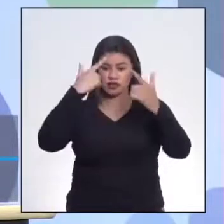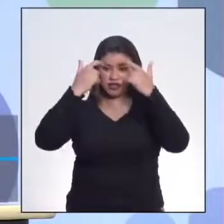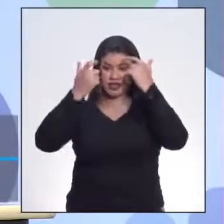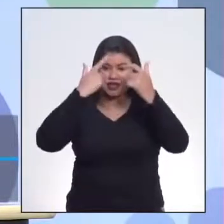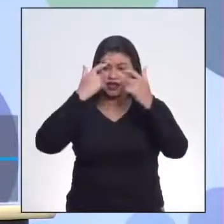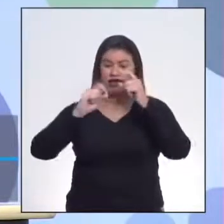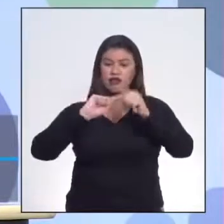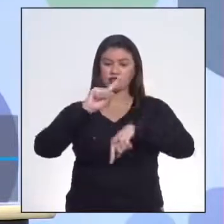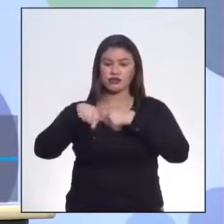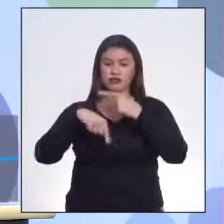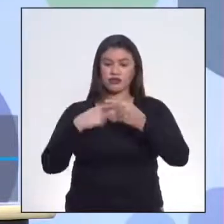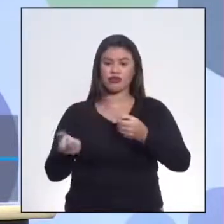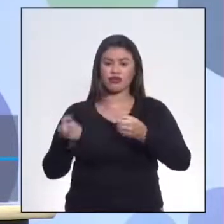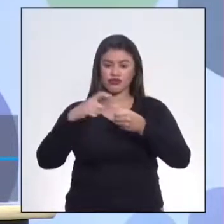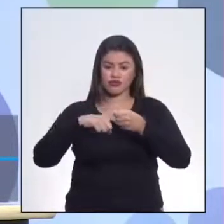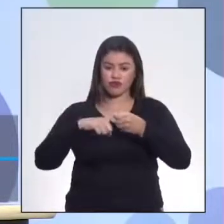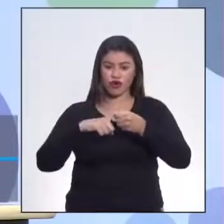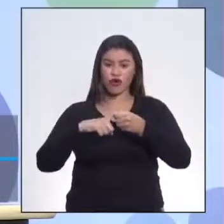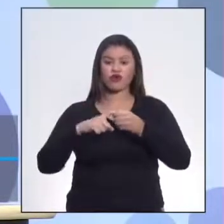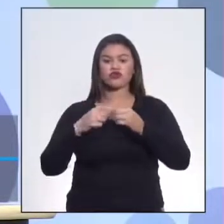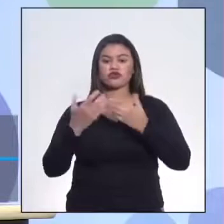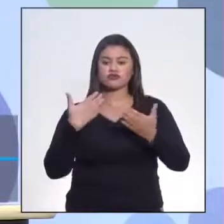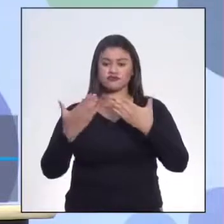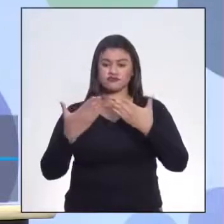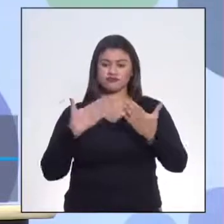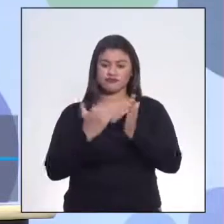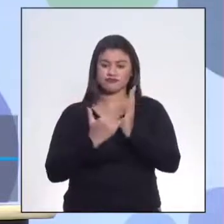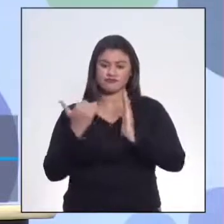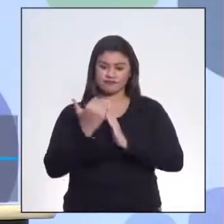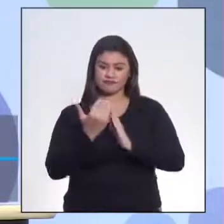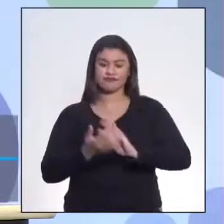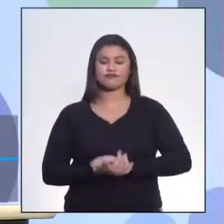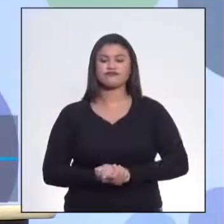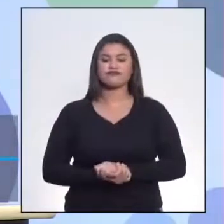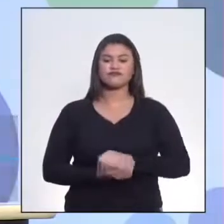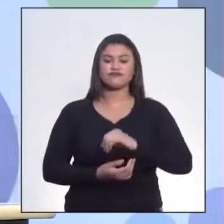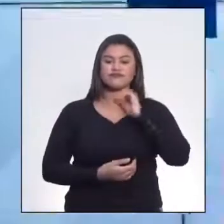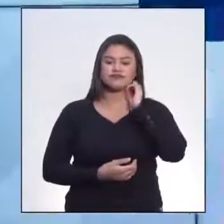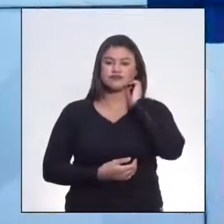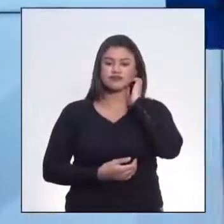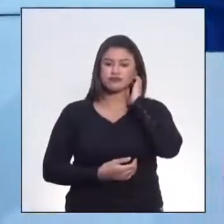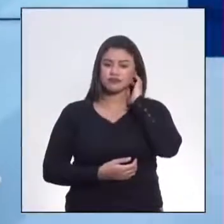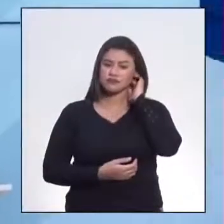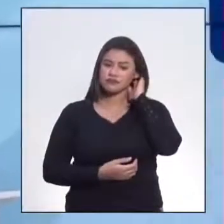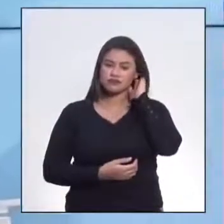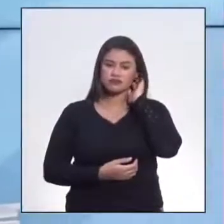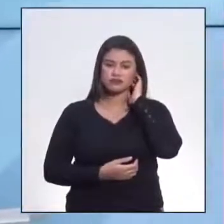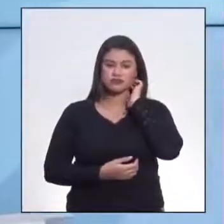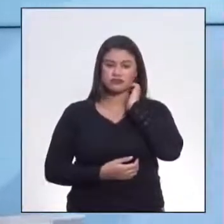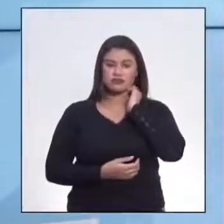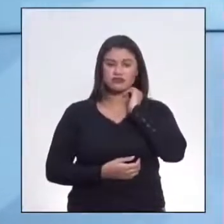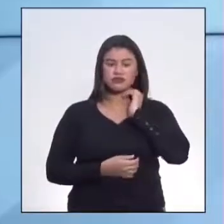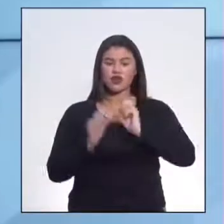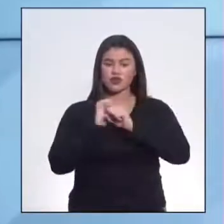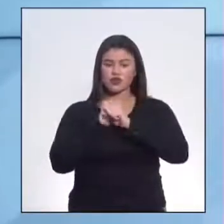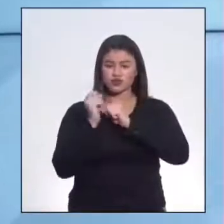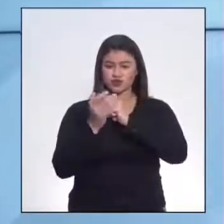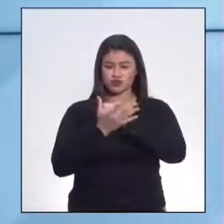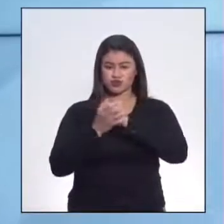principais, que daqui a pouquinho a gente volta um pouco mais para comentar. Até já! O novo coronavírus já causou mais